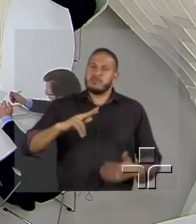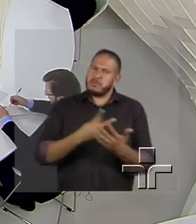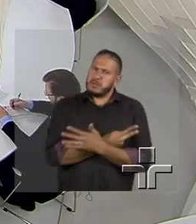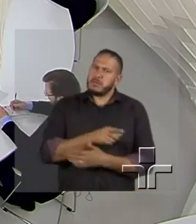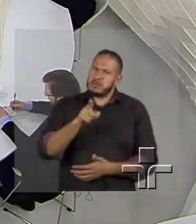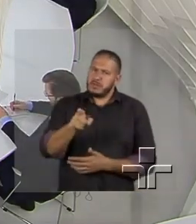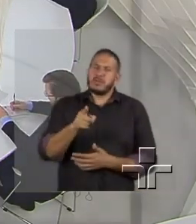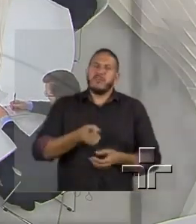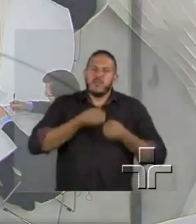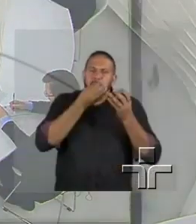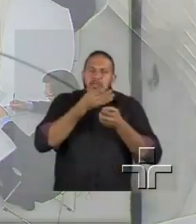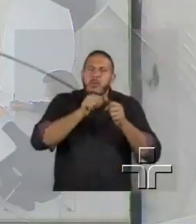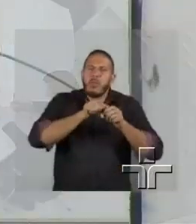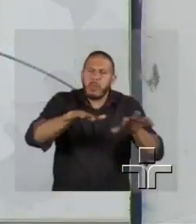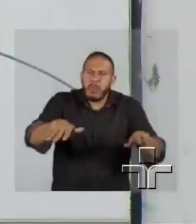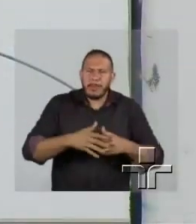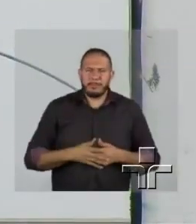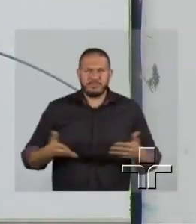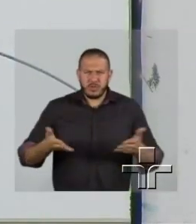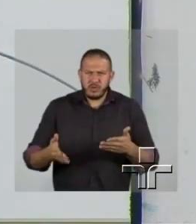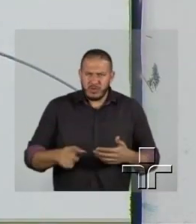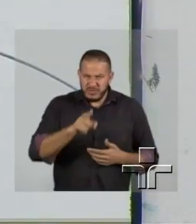julgamentos é muito grande. Eu acredito que